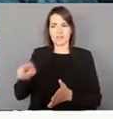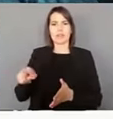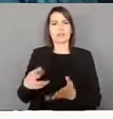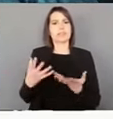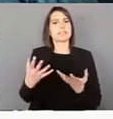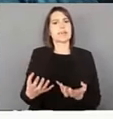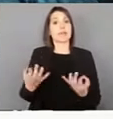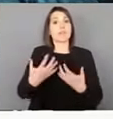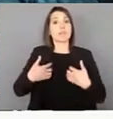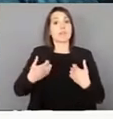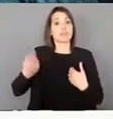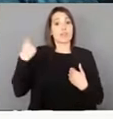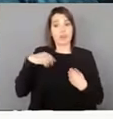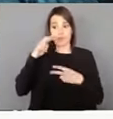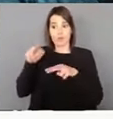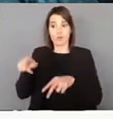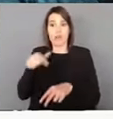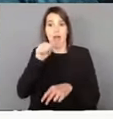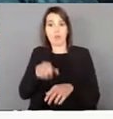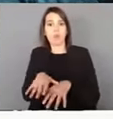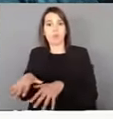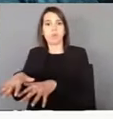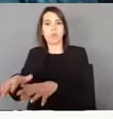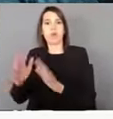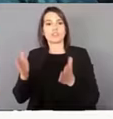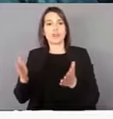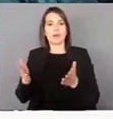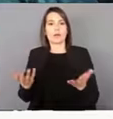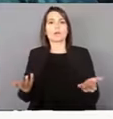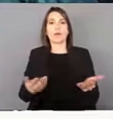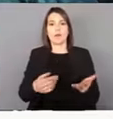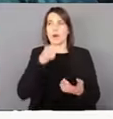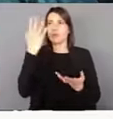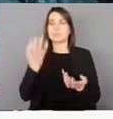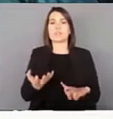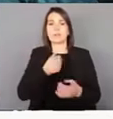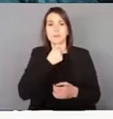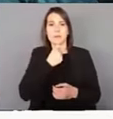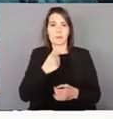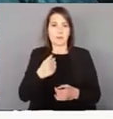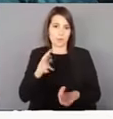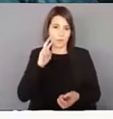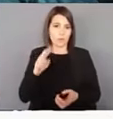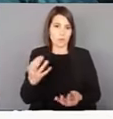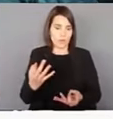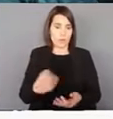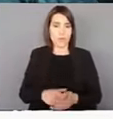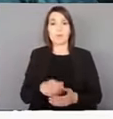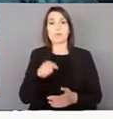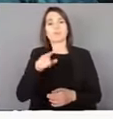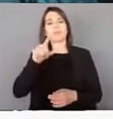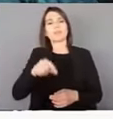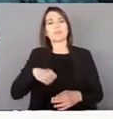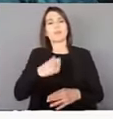sexta-feira, não está resolvido. Da mesma forma que a rega automática, por exemplo, estou-me a lembrar do relvado em frente ao